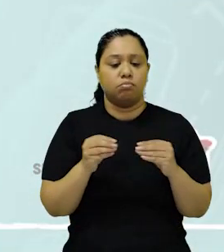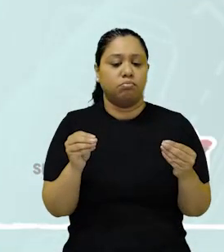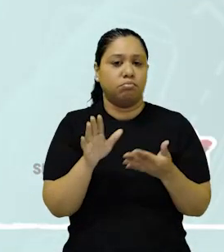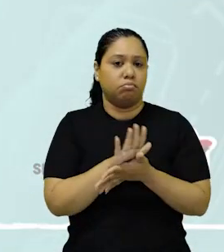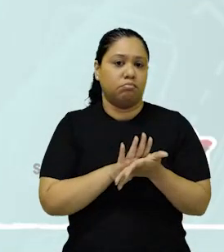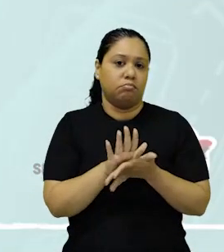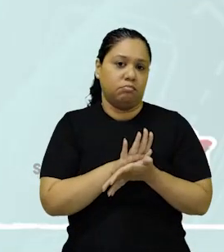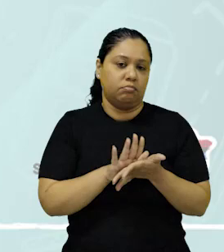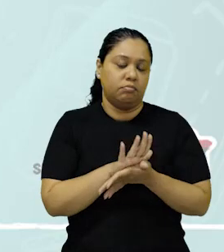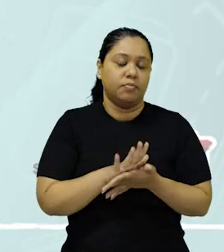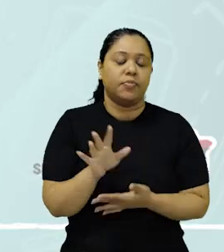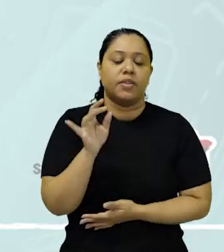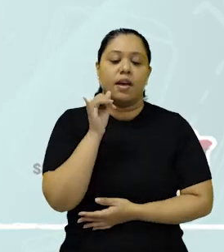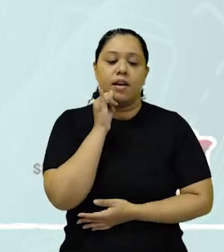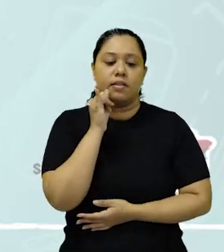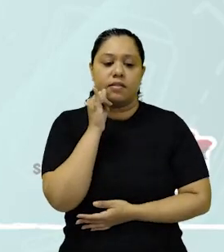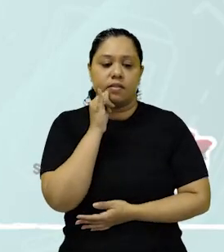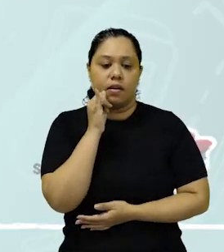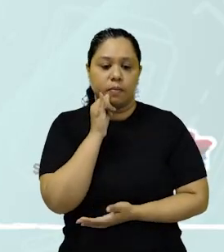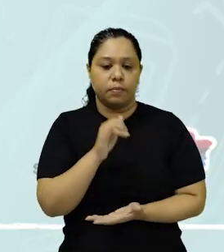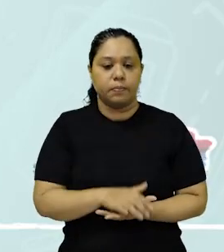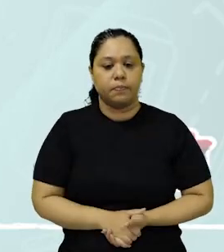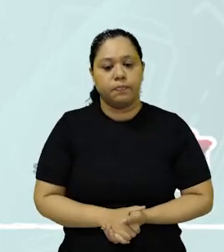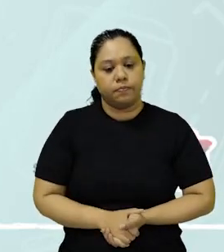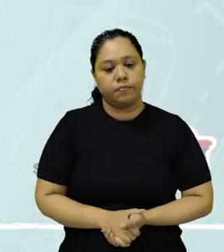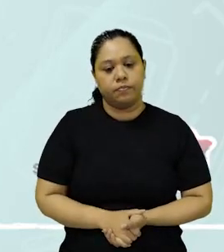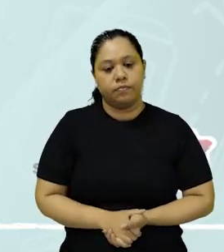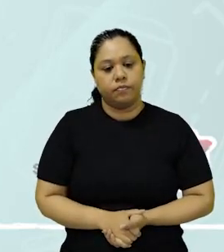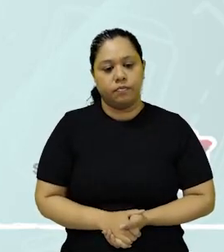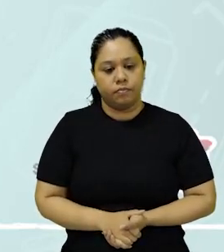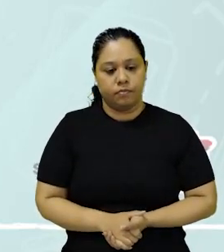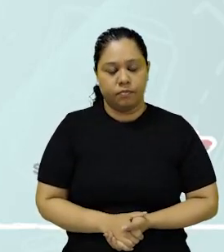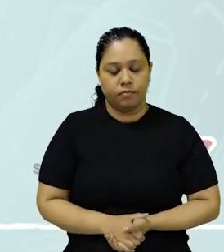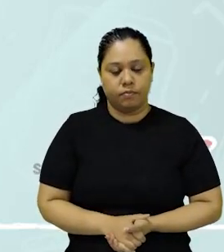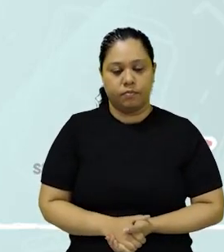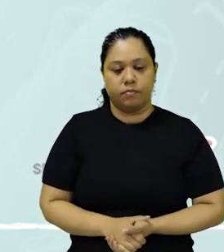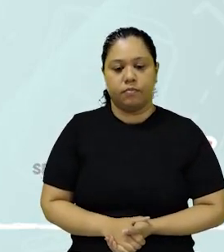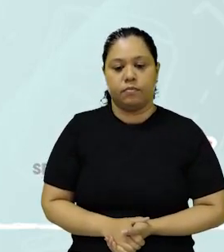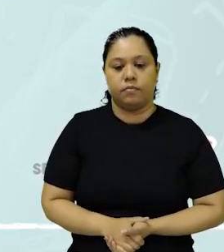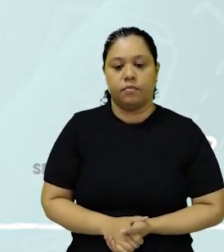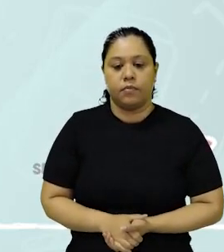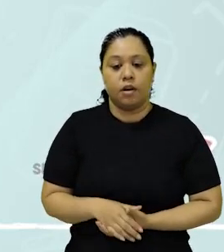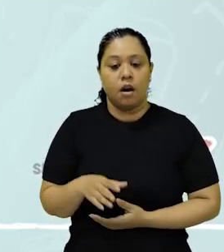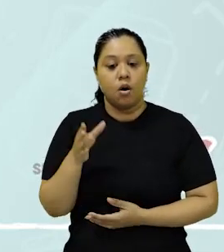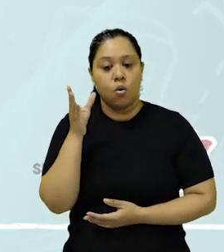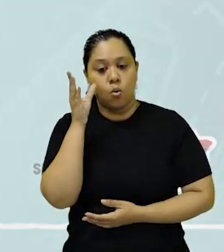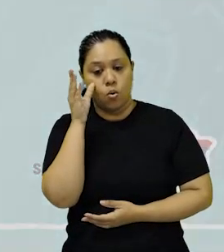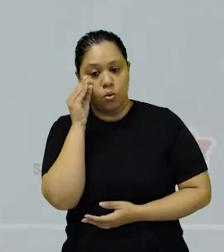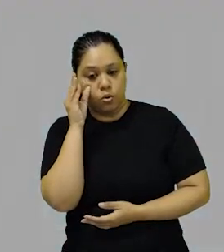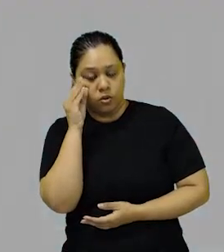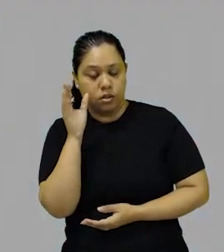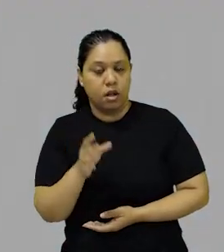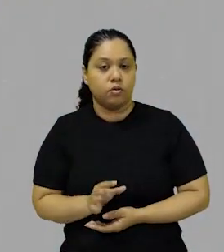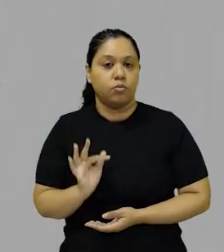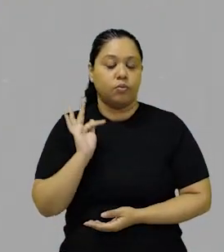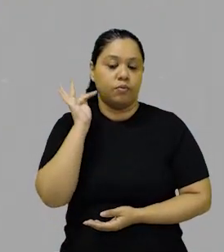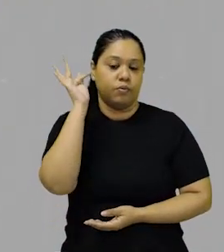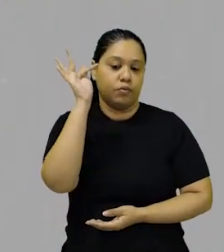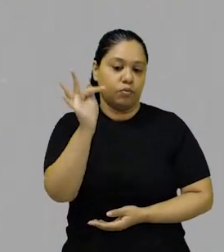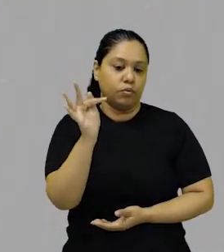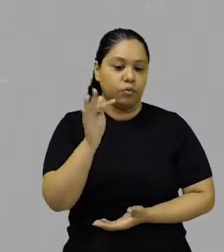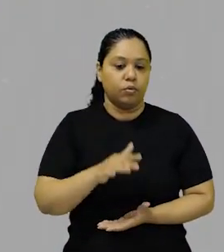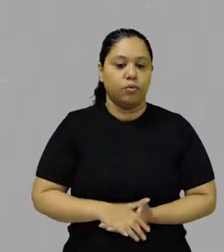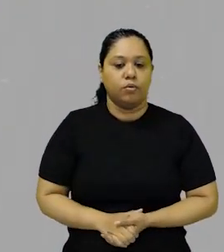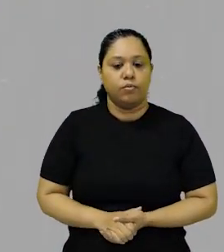de música foi a música Crystal Ball. Tá? E aí o enunciado, a curiosidade a respeito do futuro